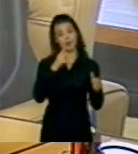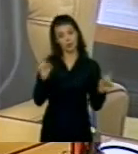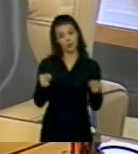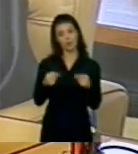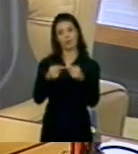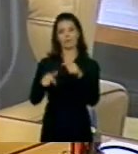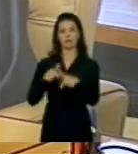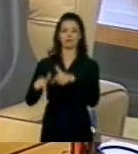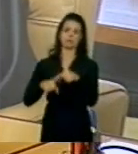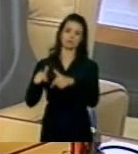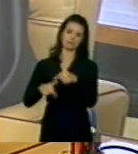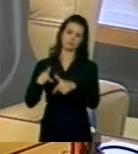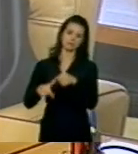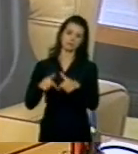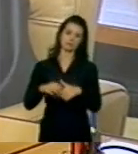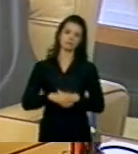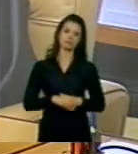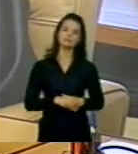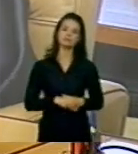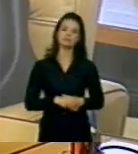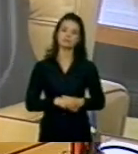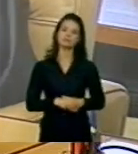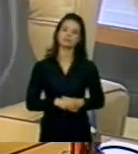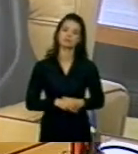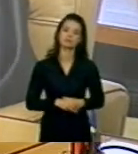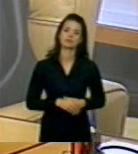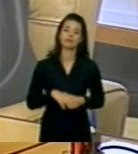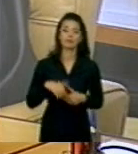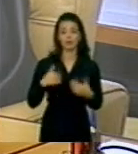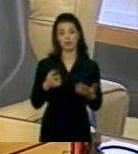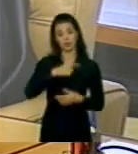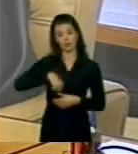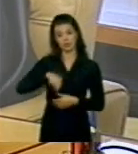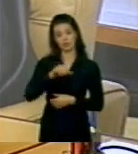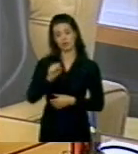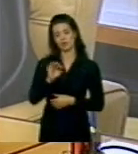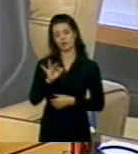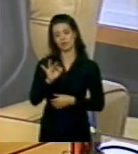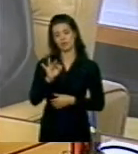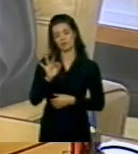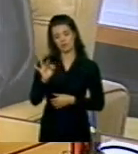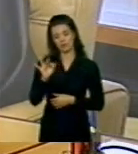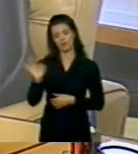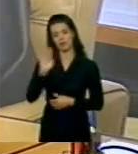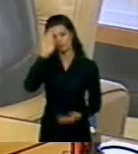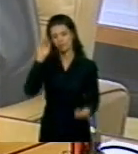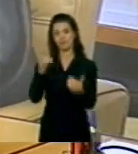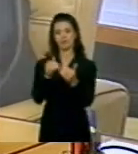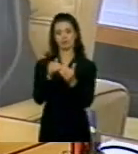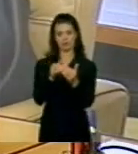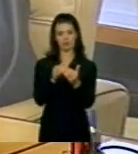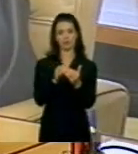prática propter officium, conforme essa Suprema Corte tem assinalado em diversas